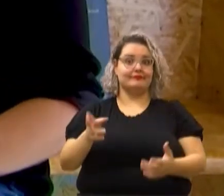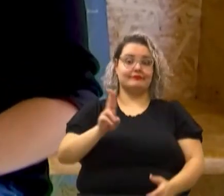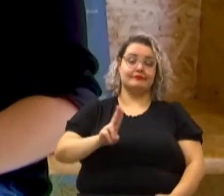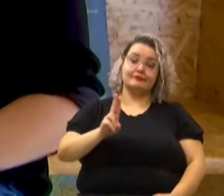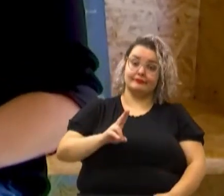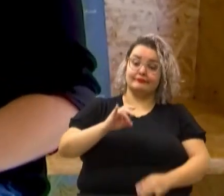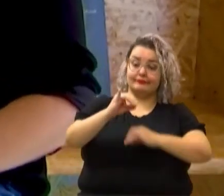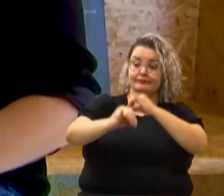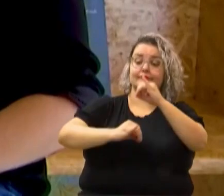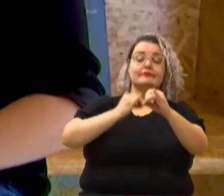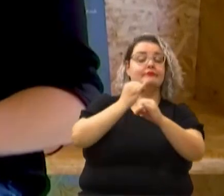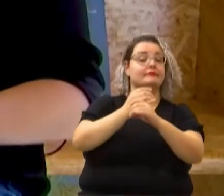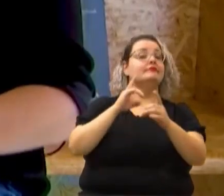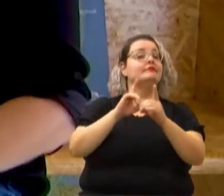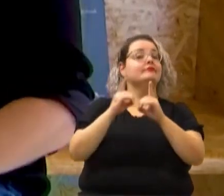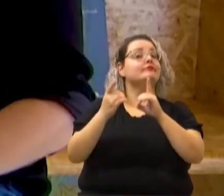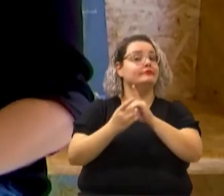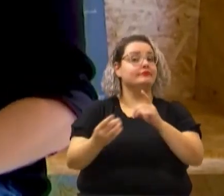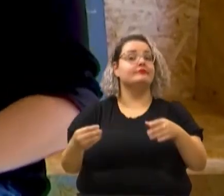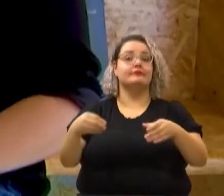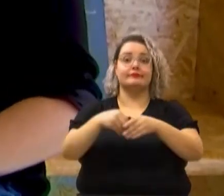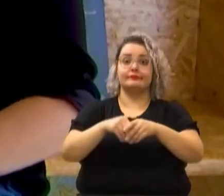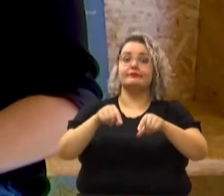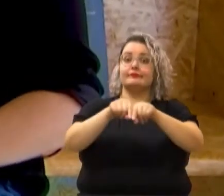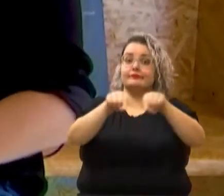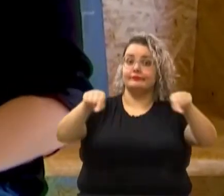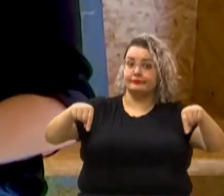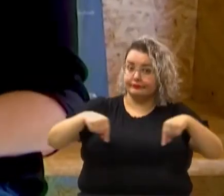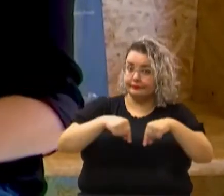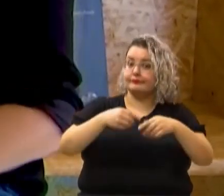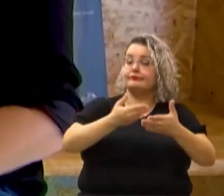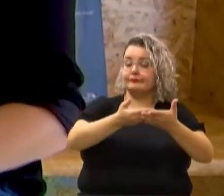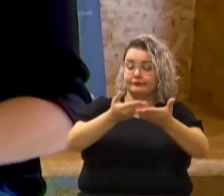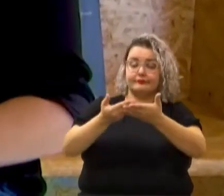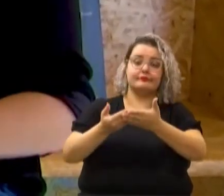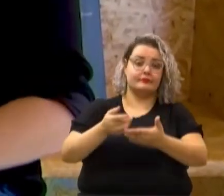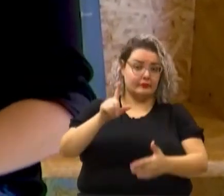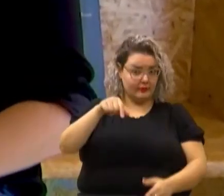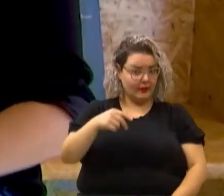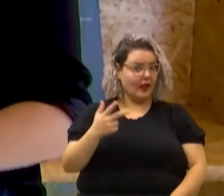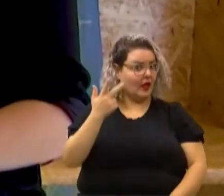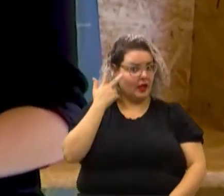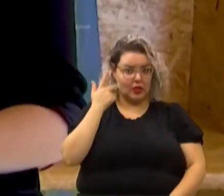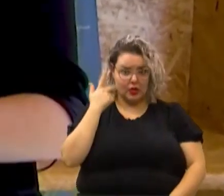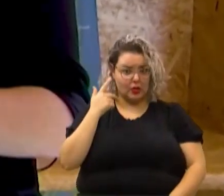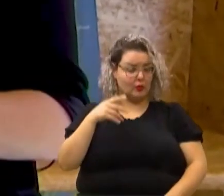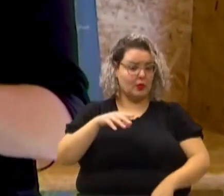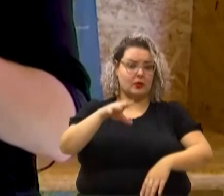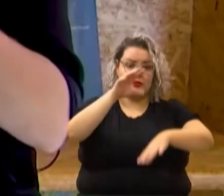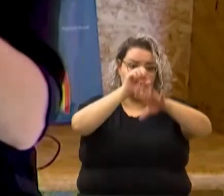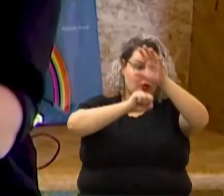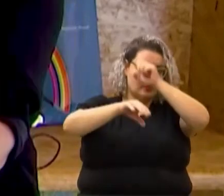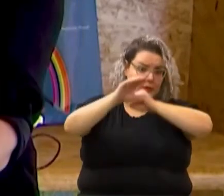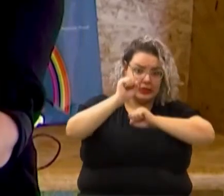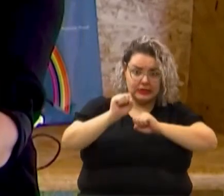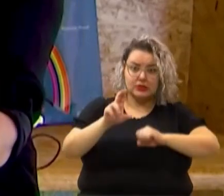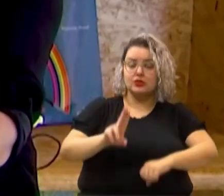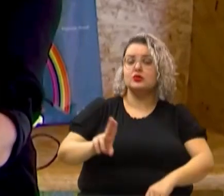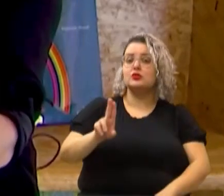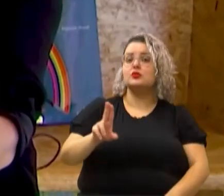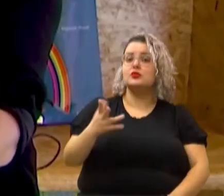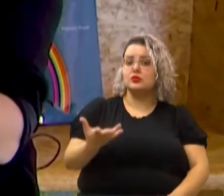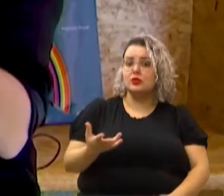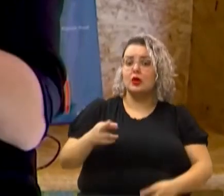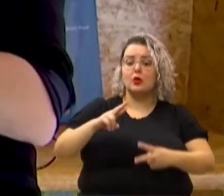como um recurso didático sim em sala de aula e faz parte de desse aprendizado de é utilizar